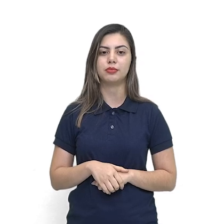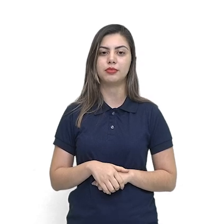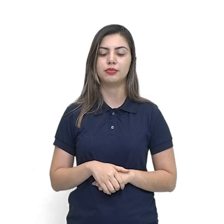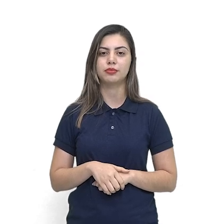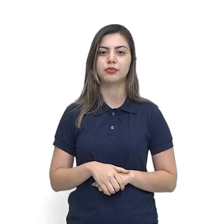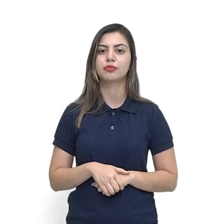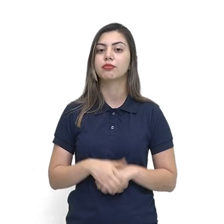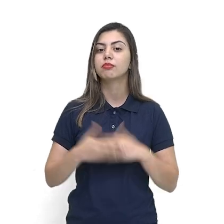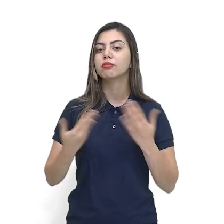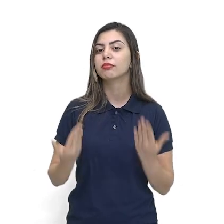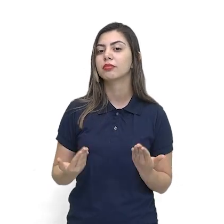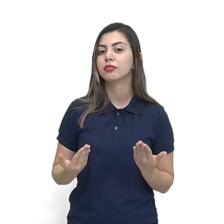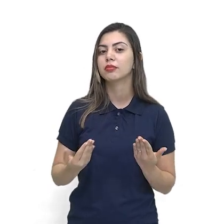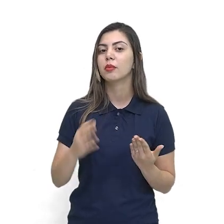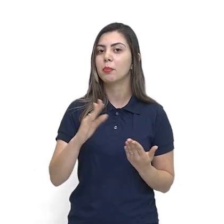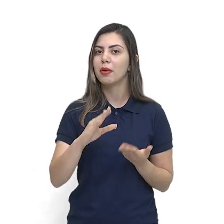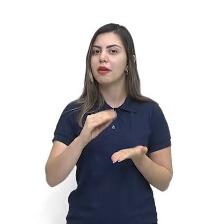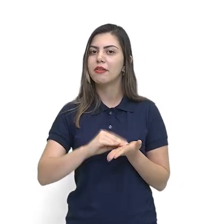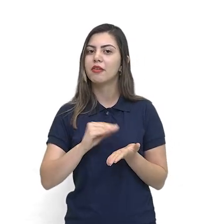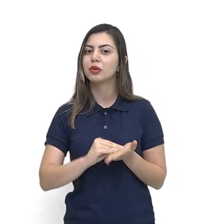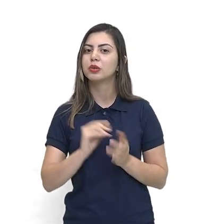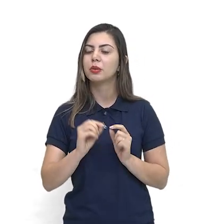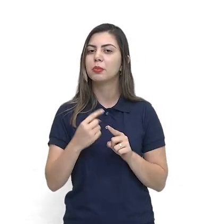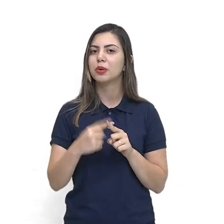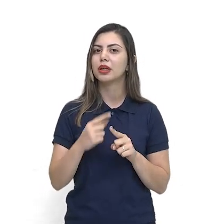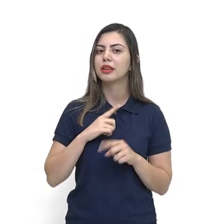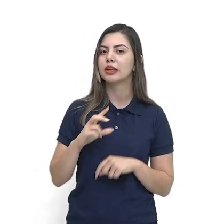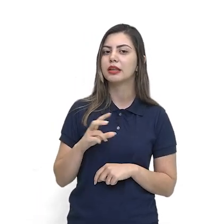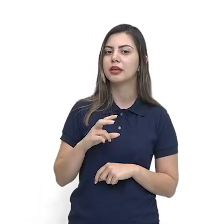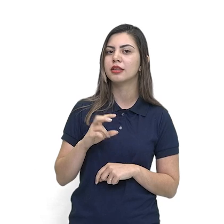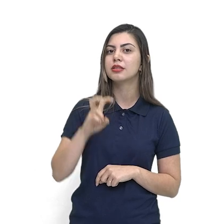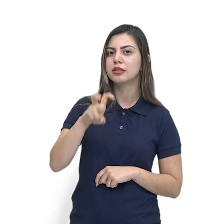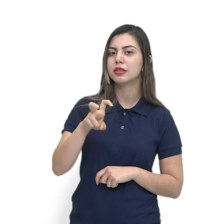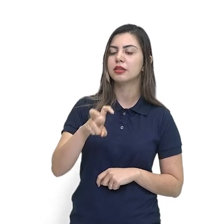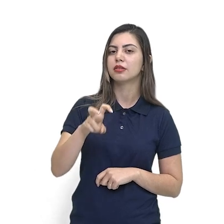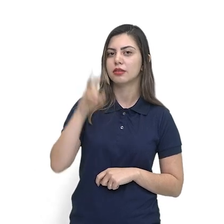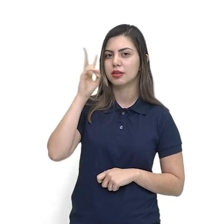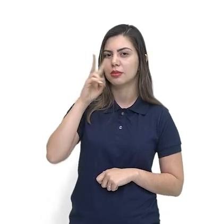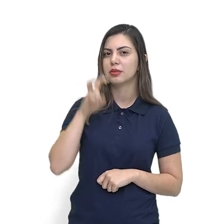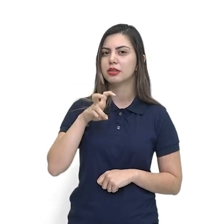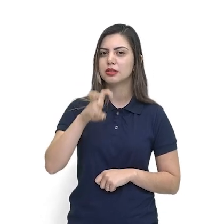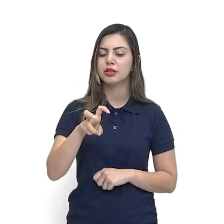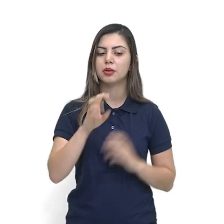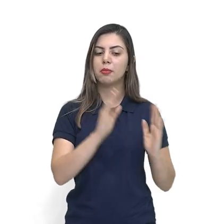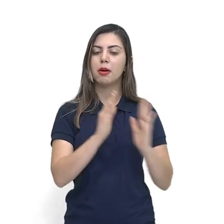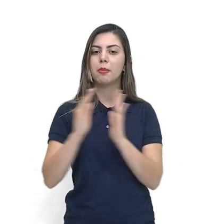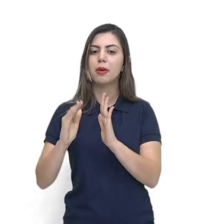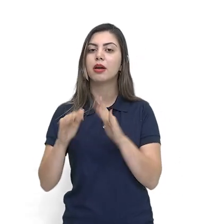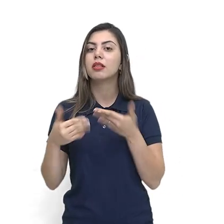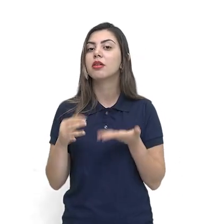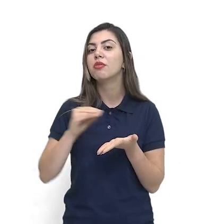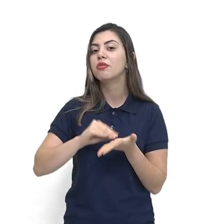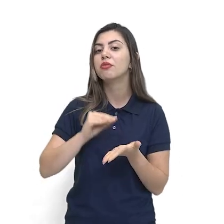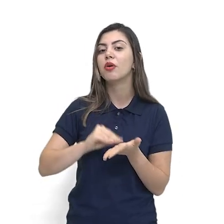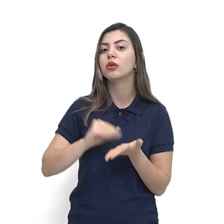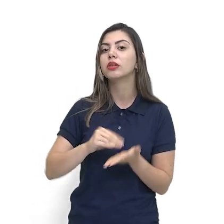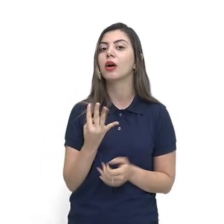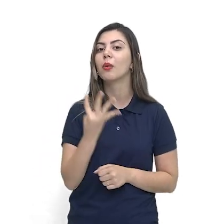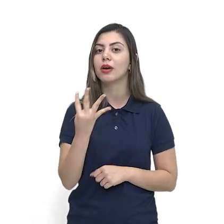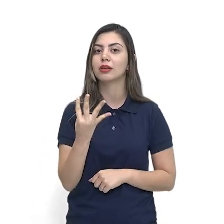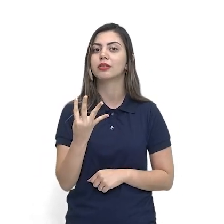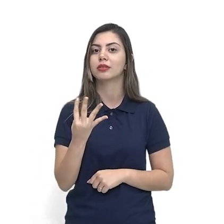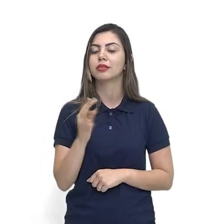Então, o que que sobrou para a outra? Não eram 5? Se eram 5, estão faltando